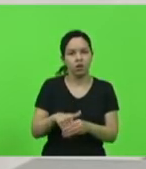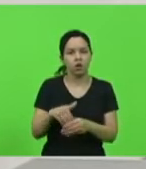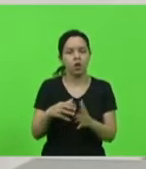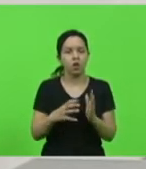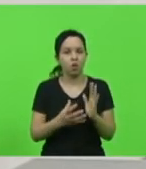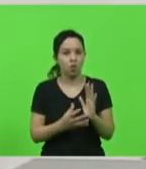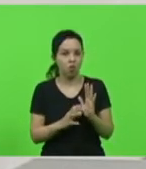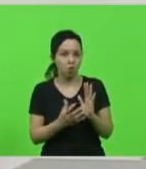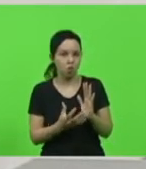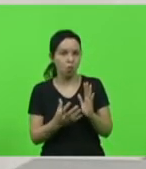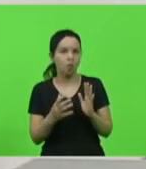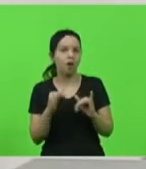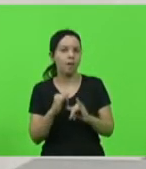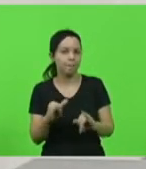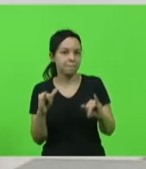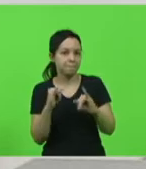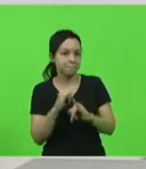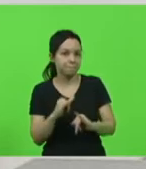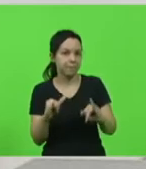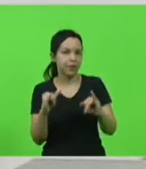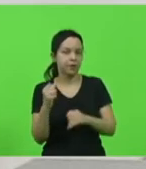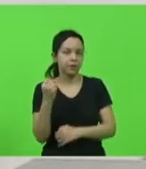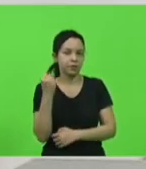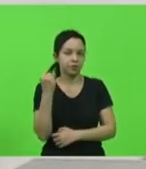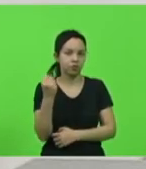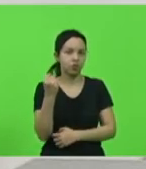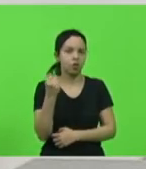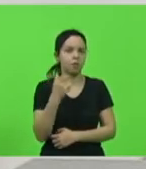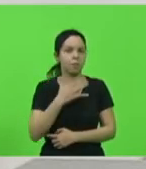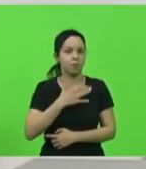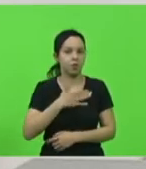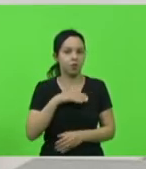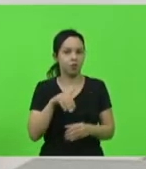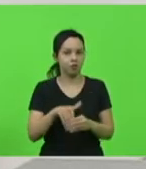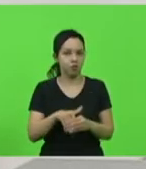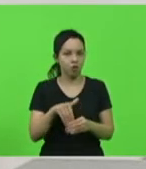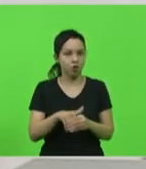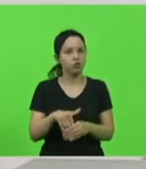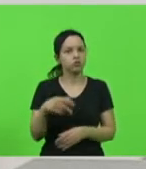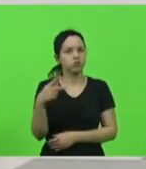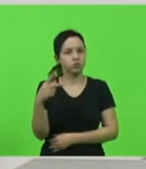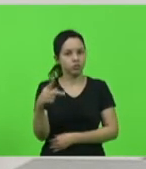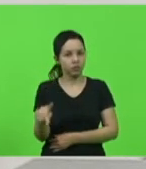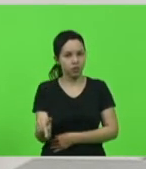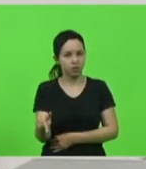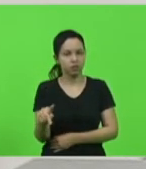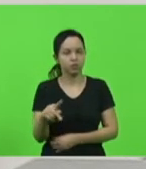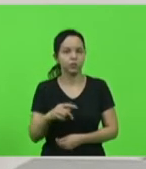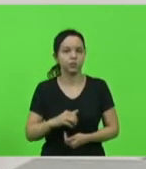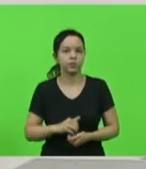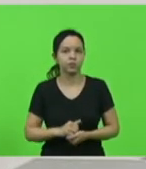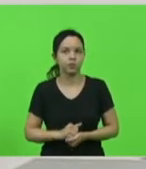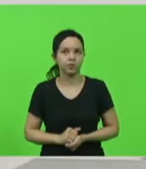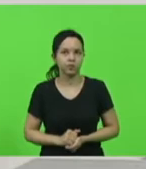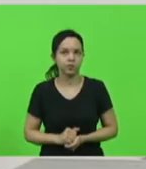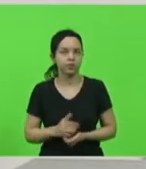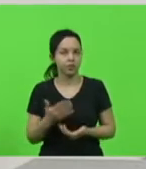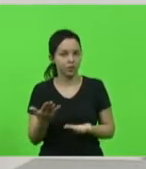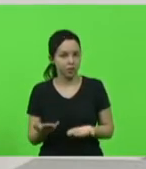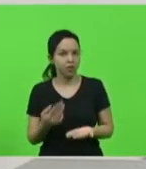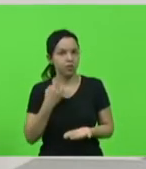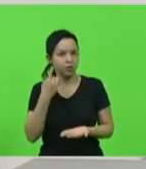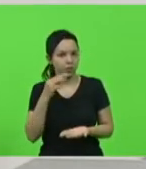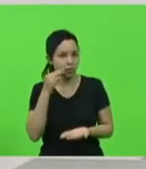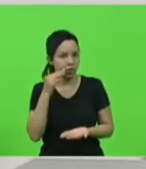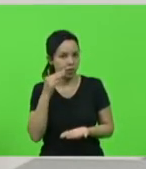campanha muito forte, né? Meu voto é delas, e surtiu efeito. Não é mesmo, deputada Marlene? Nós